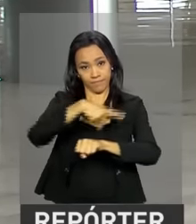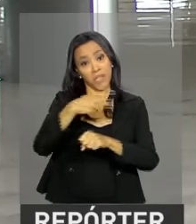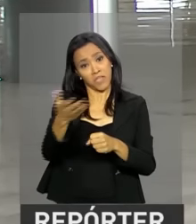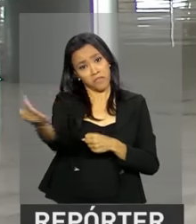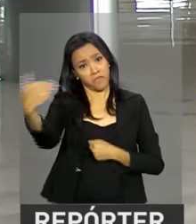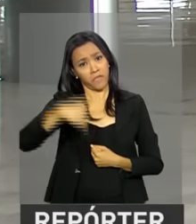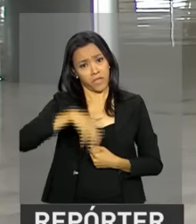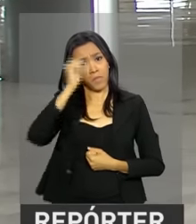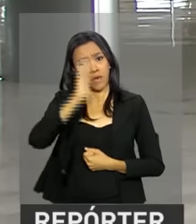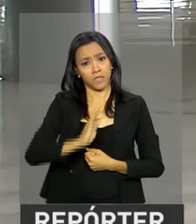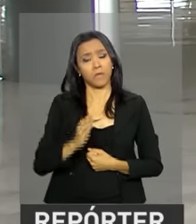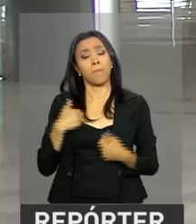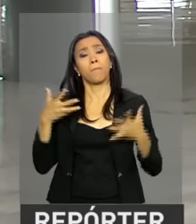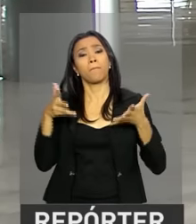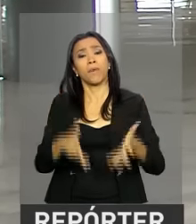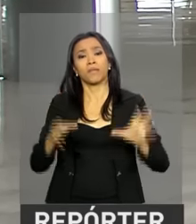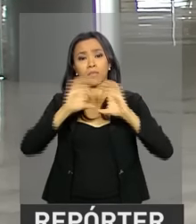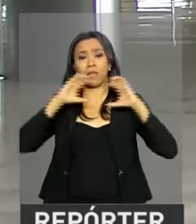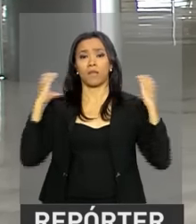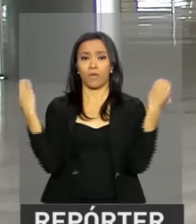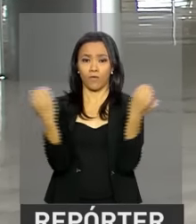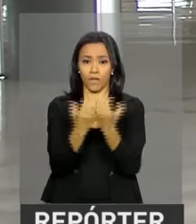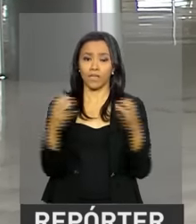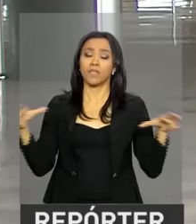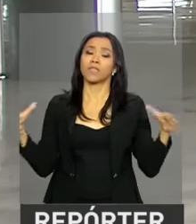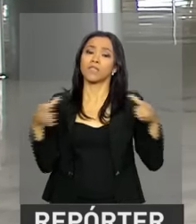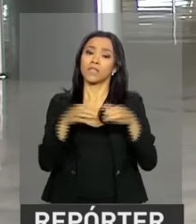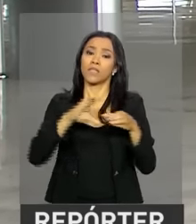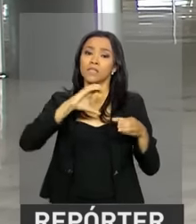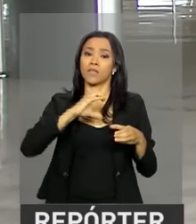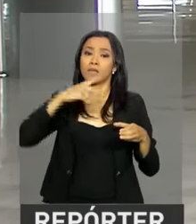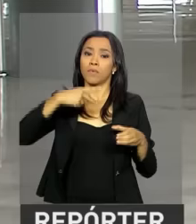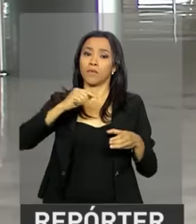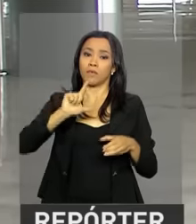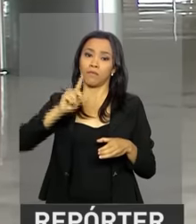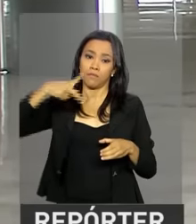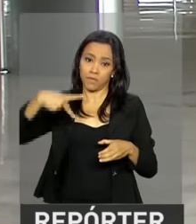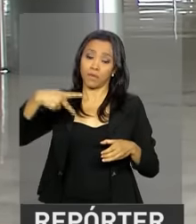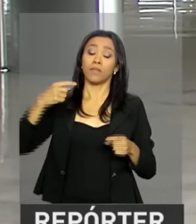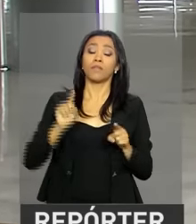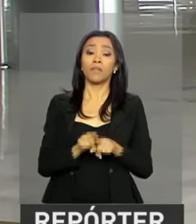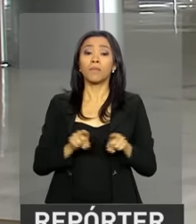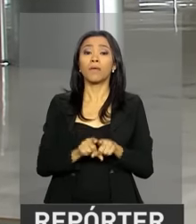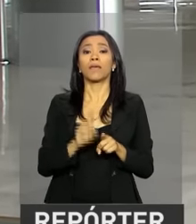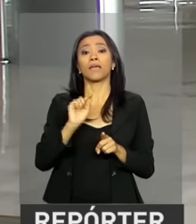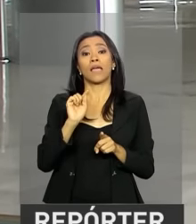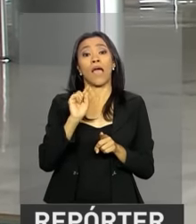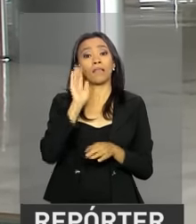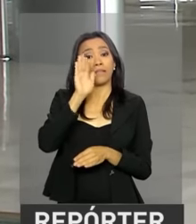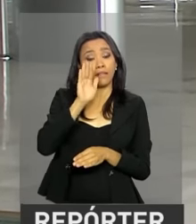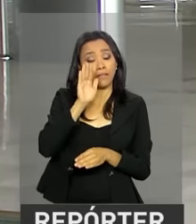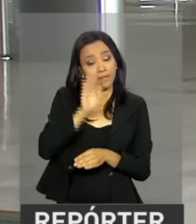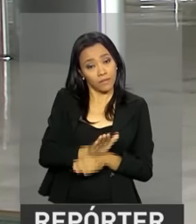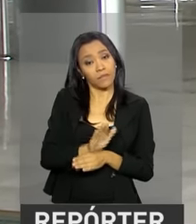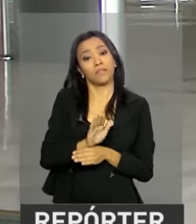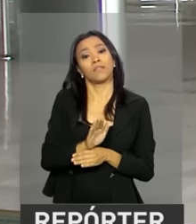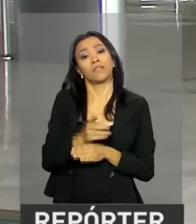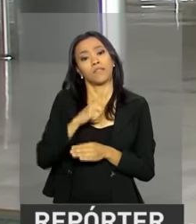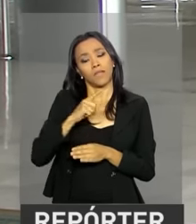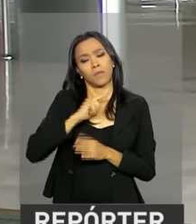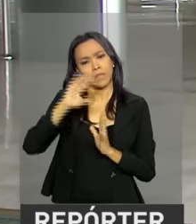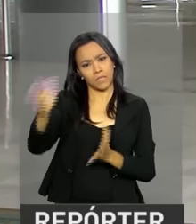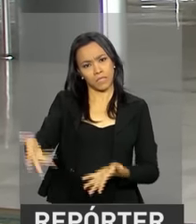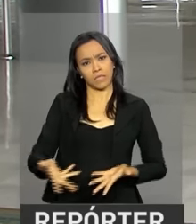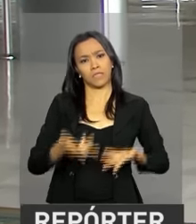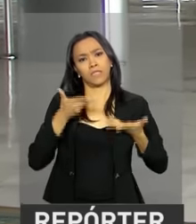participar da conferência da cplp e a partir das 3 horas da tarde o presidente Michel Temer recebe recepciona em uma cerimônia